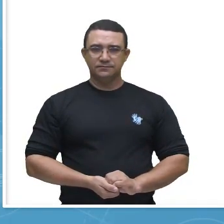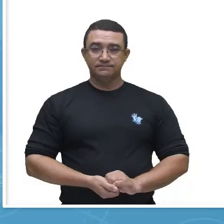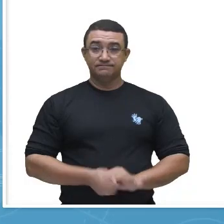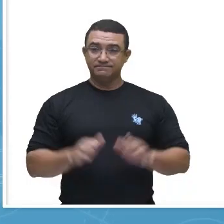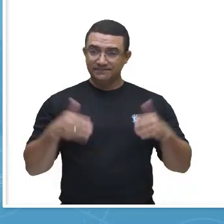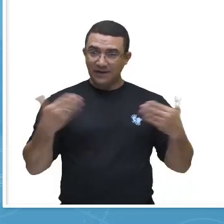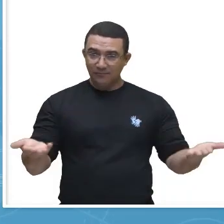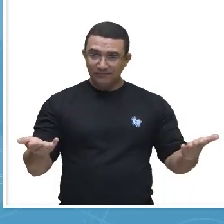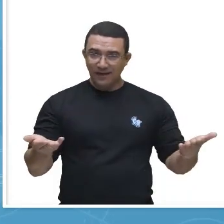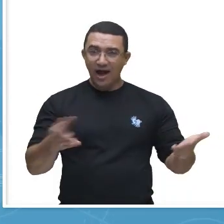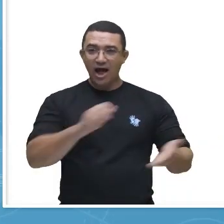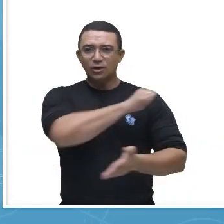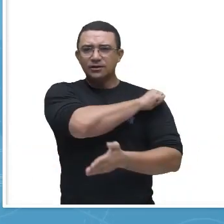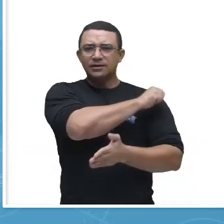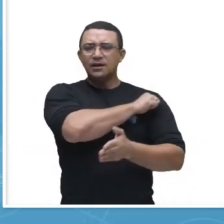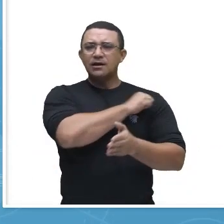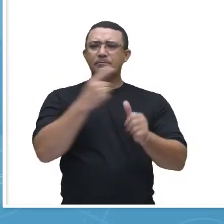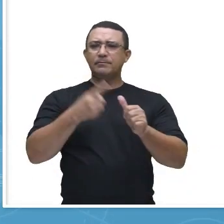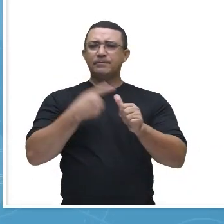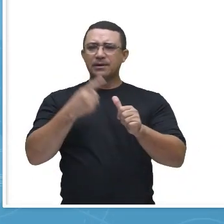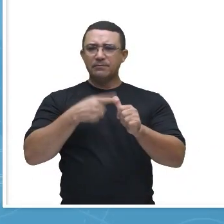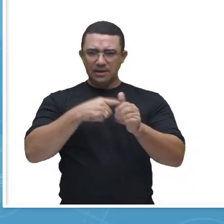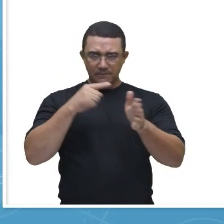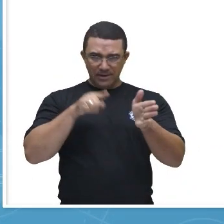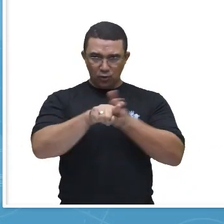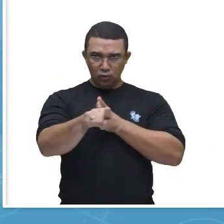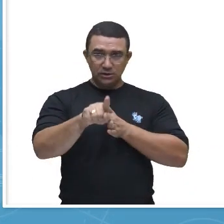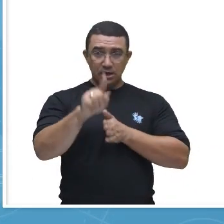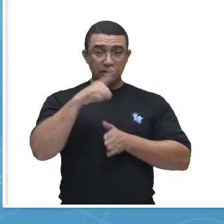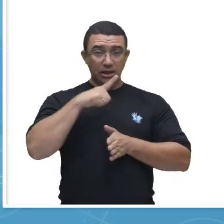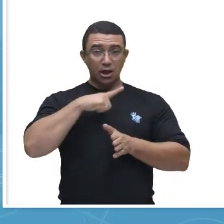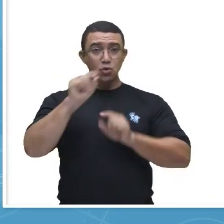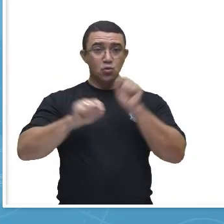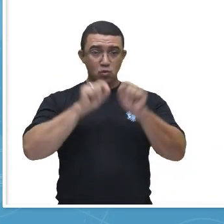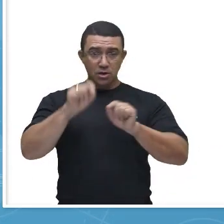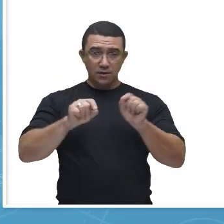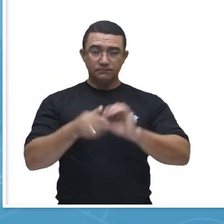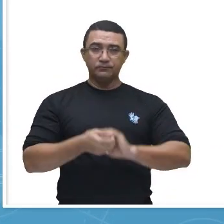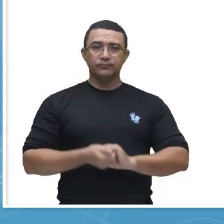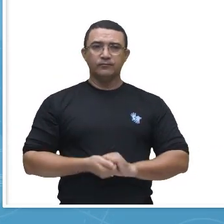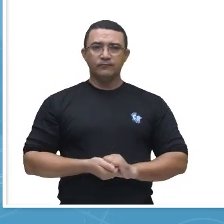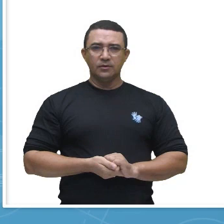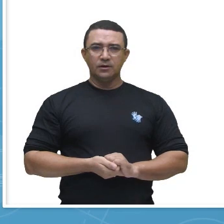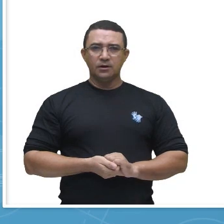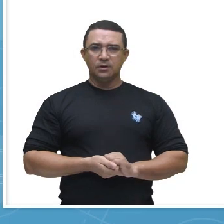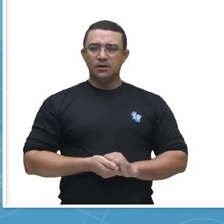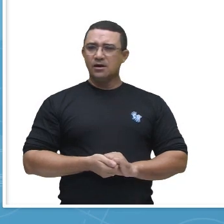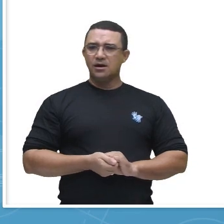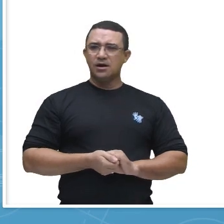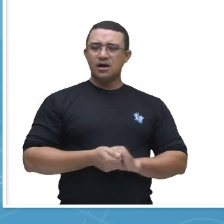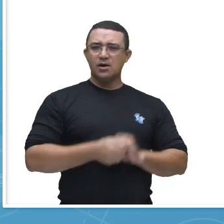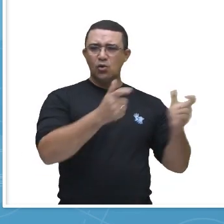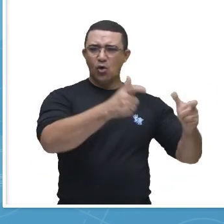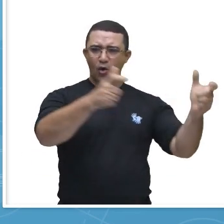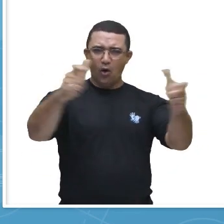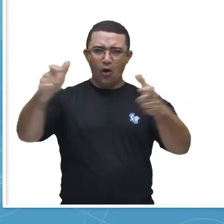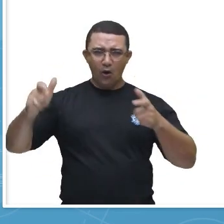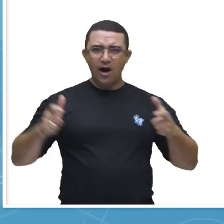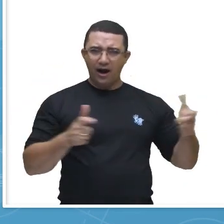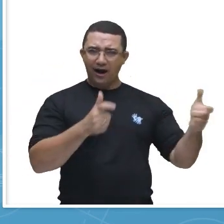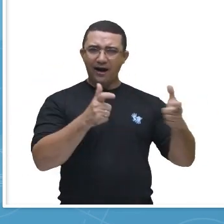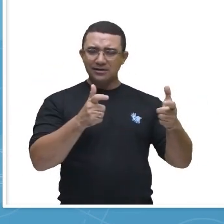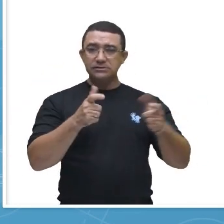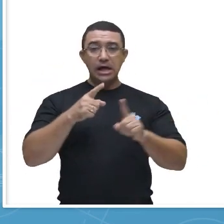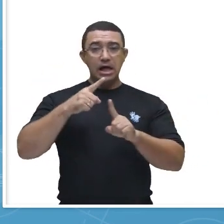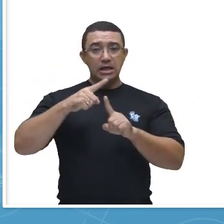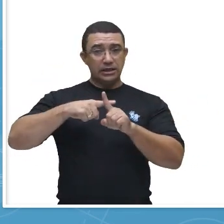Então, gente, na primeira questão, tá? Nós temos aí o seguinte questionamento. Sobre as zonas térmicas da Terra, responda. E aí